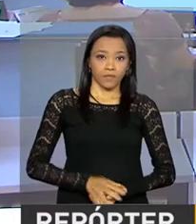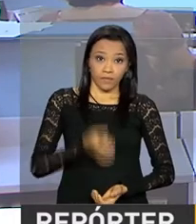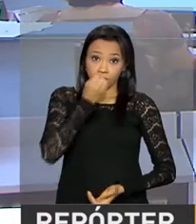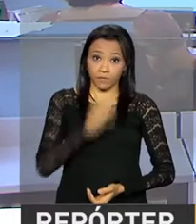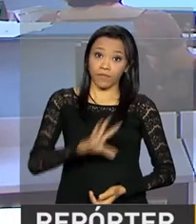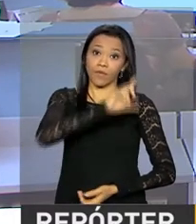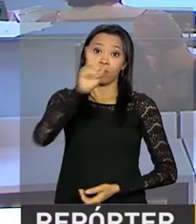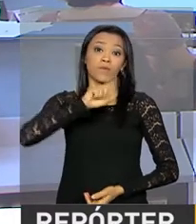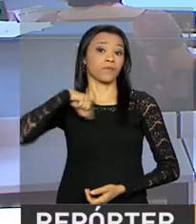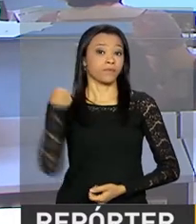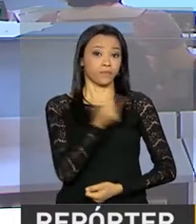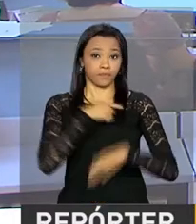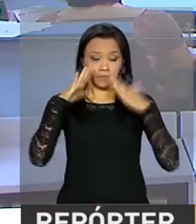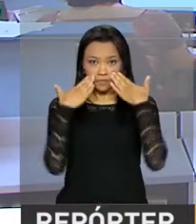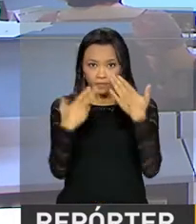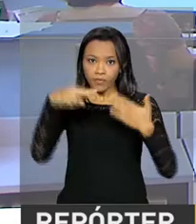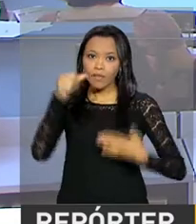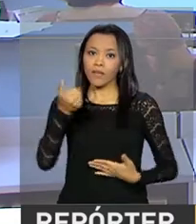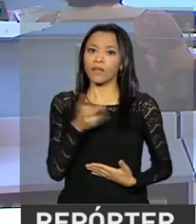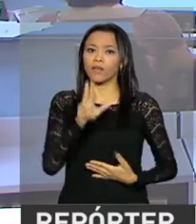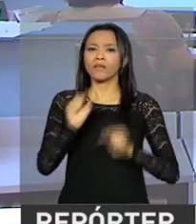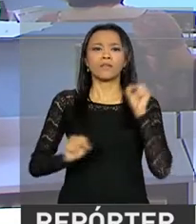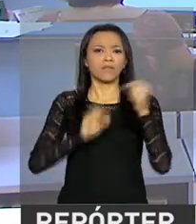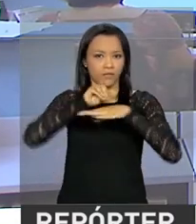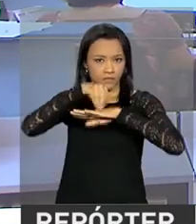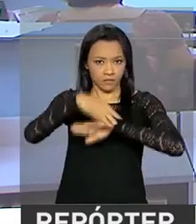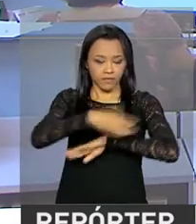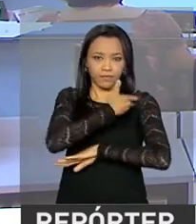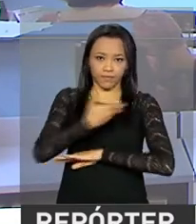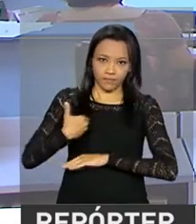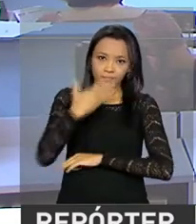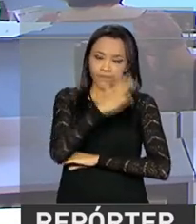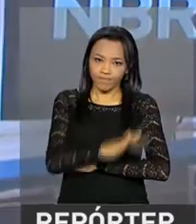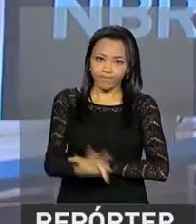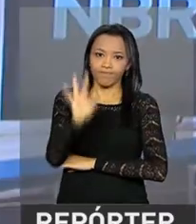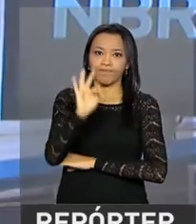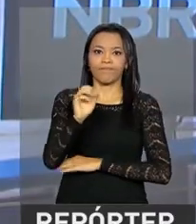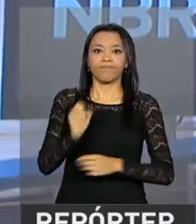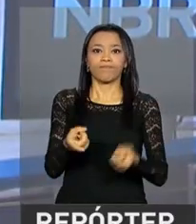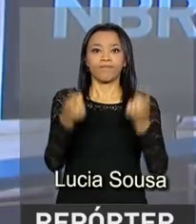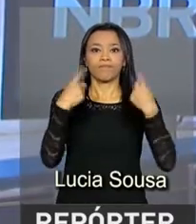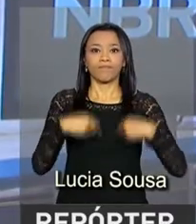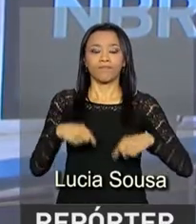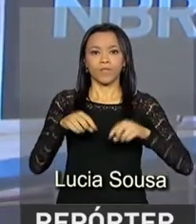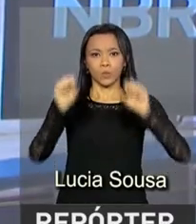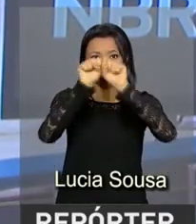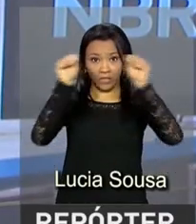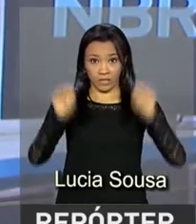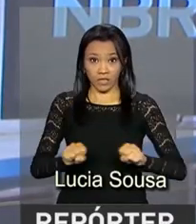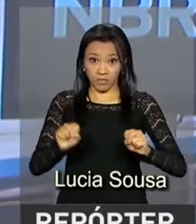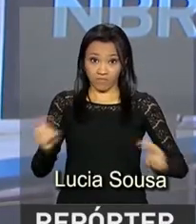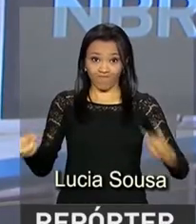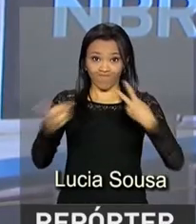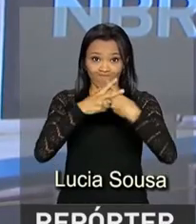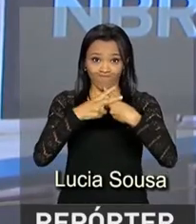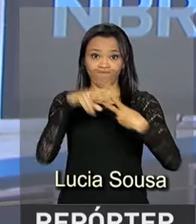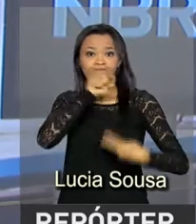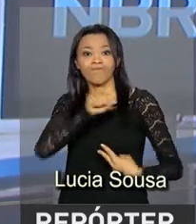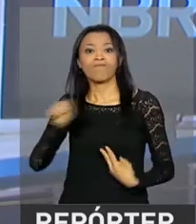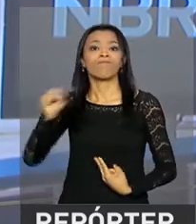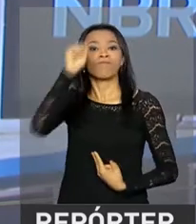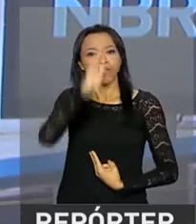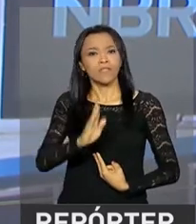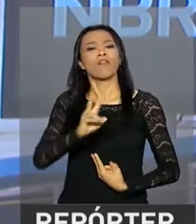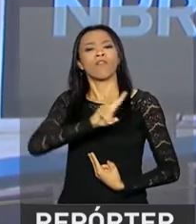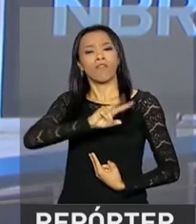Olá, bom dia. Estamos de volta com o repórter NBR e as notícias do governo federal. O sistema prisional do país vai receber mais